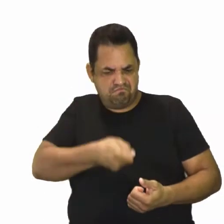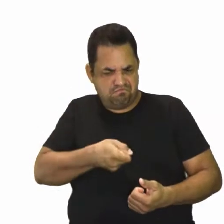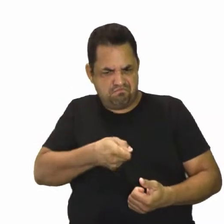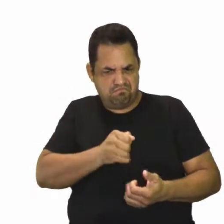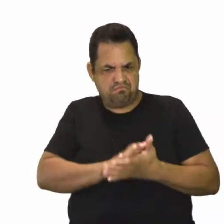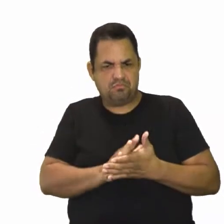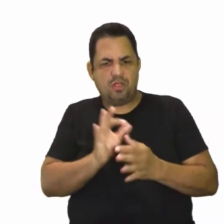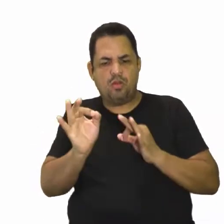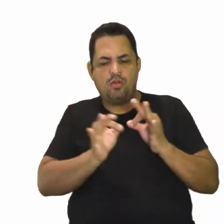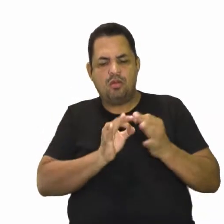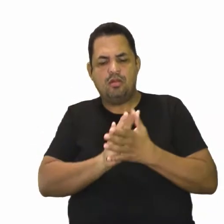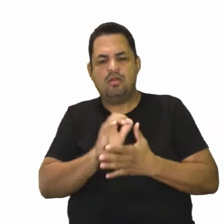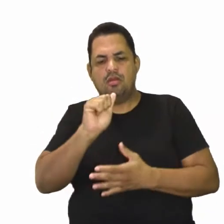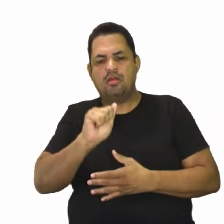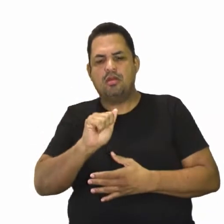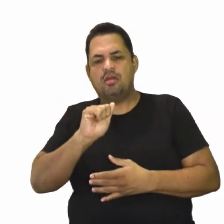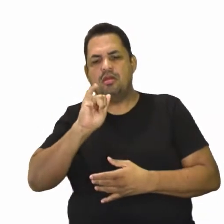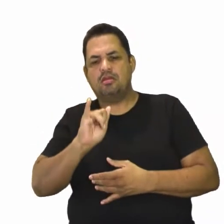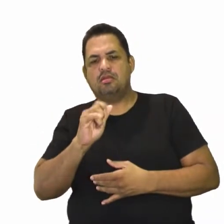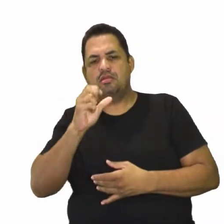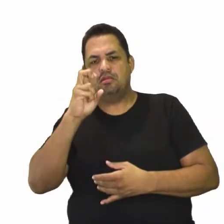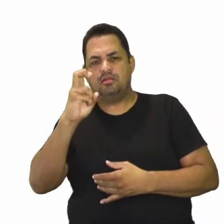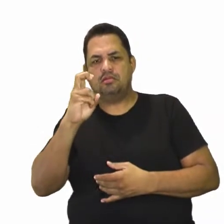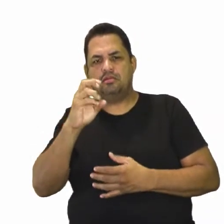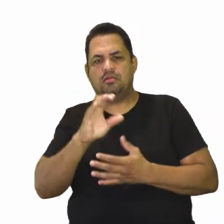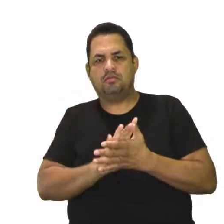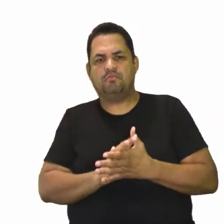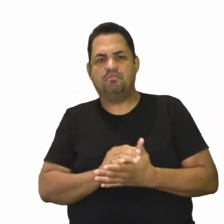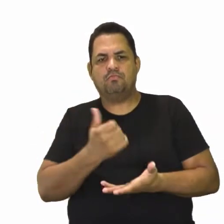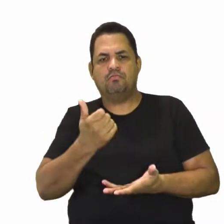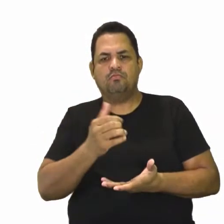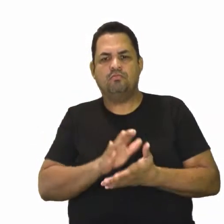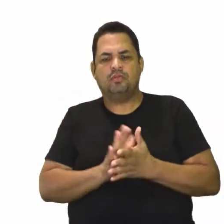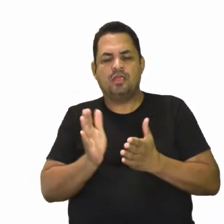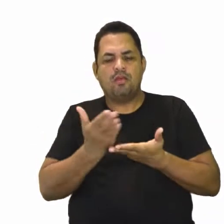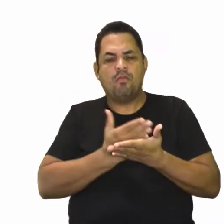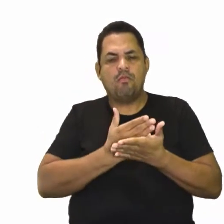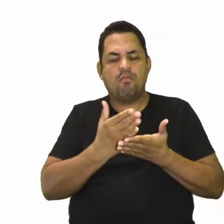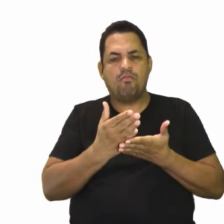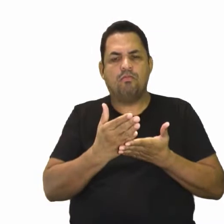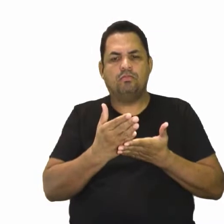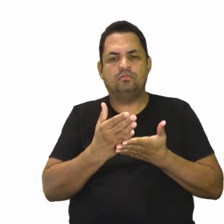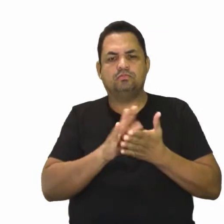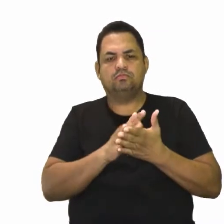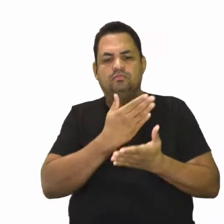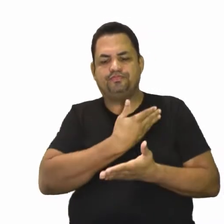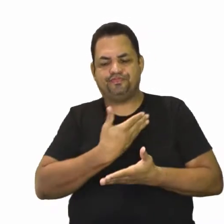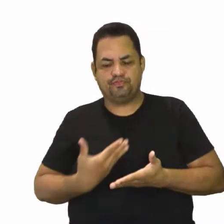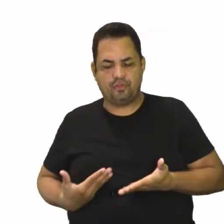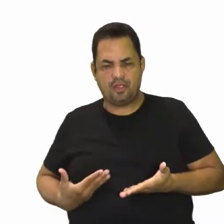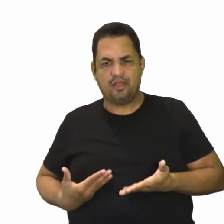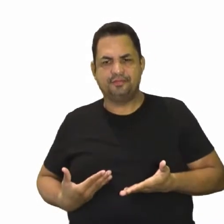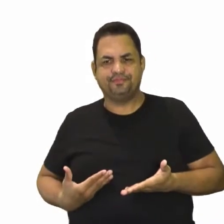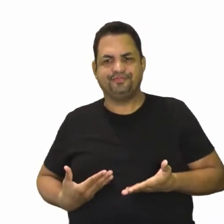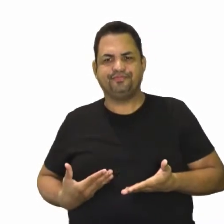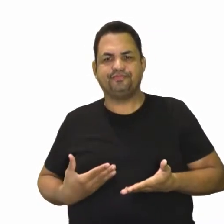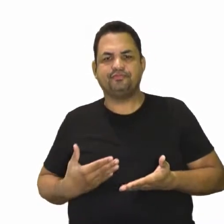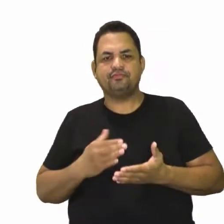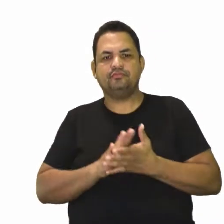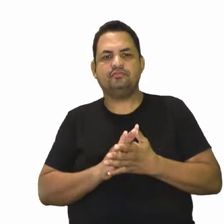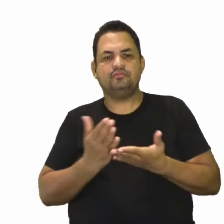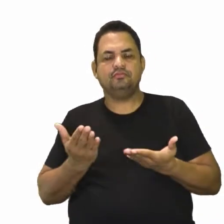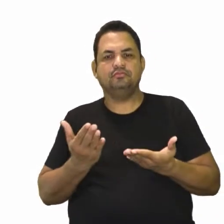o AI-5, o Ato Institucional número 5, Costa e Silva, que começa, no governo de Costa e Silva, que começa